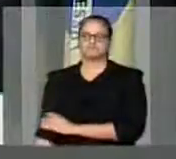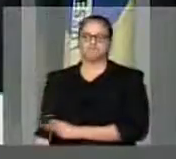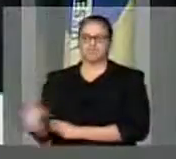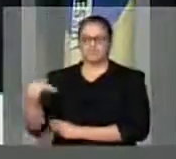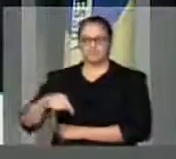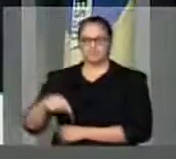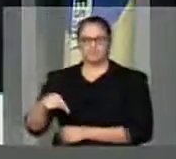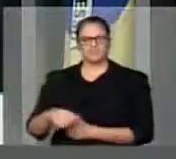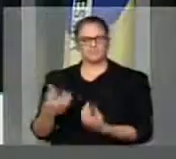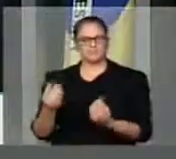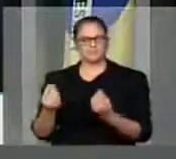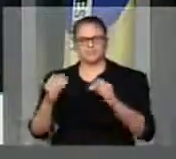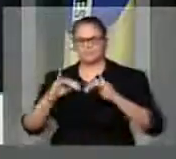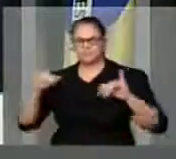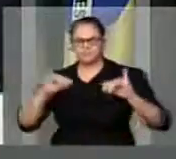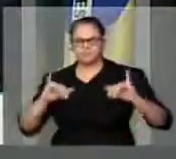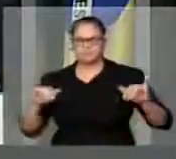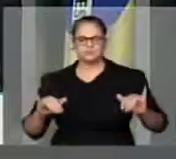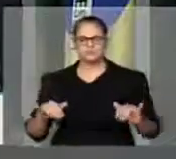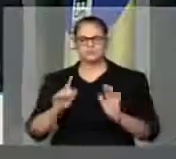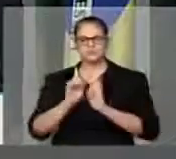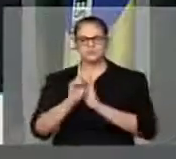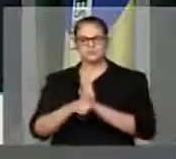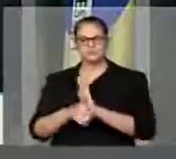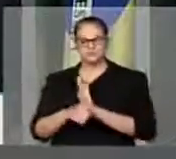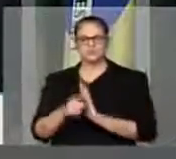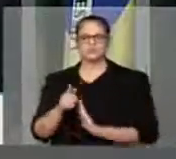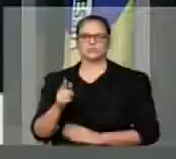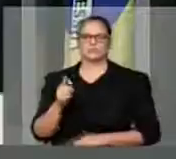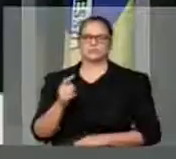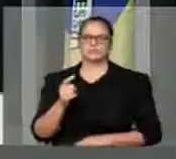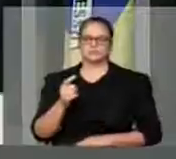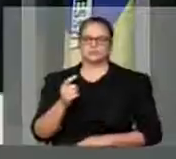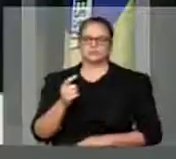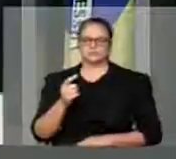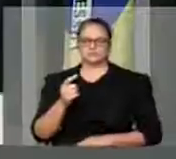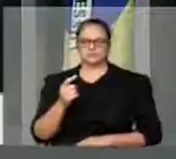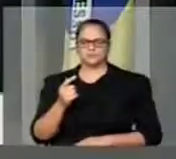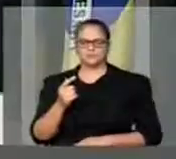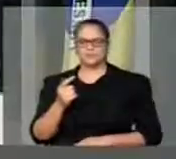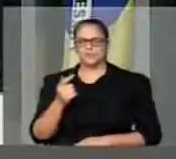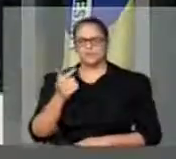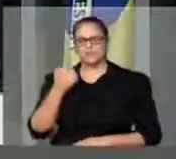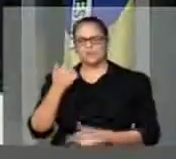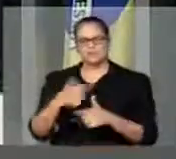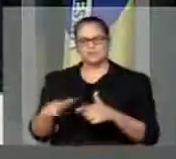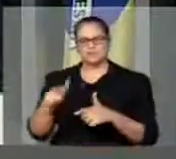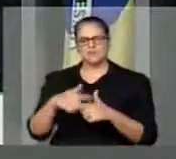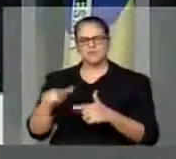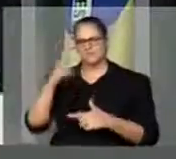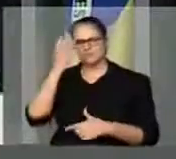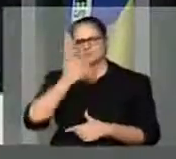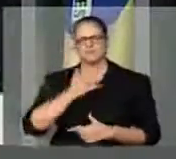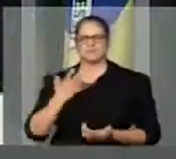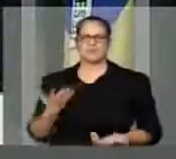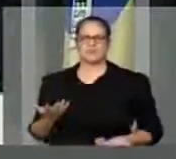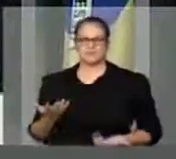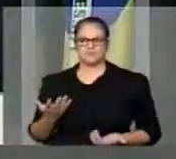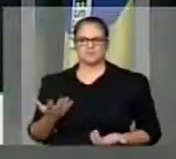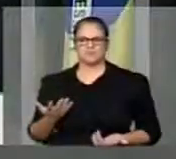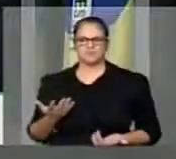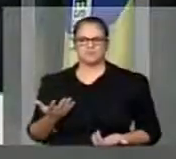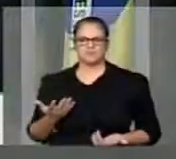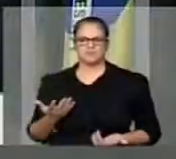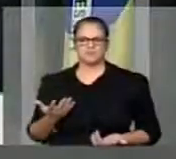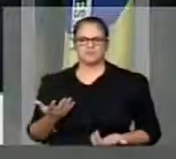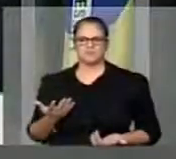propagado da ideologia de gênero. Isso tem sido um problema muito sério e cada vez mais se